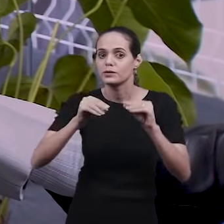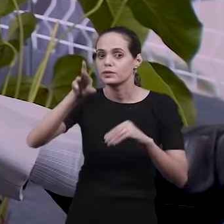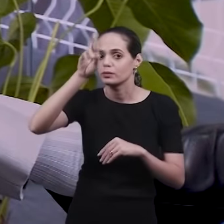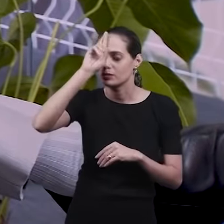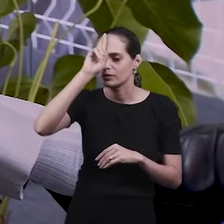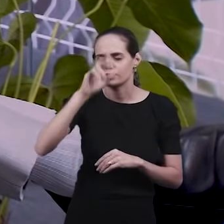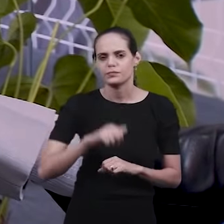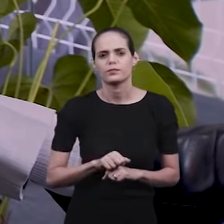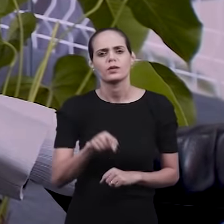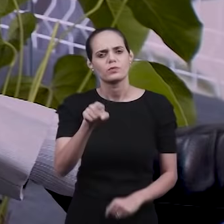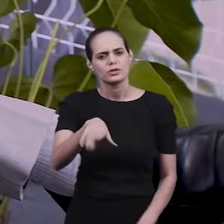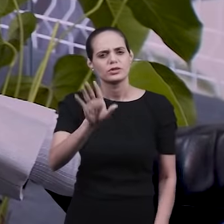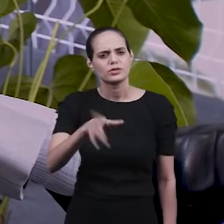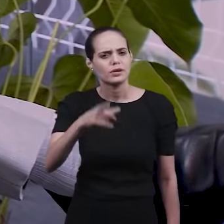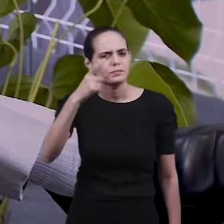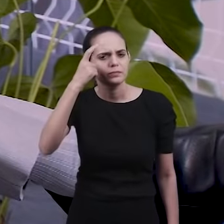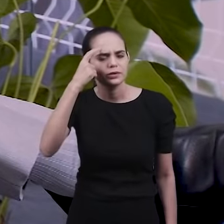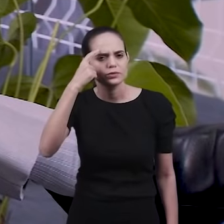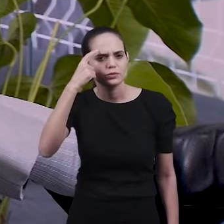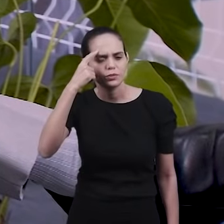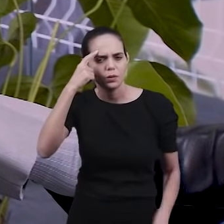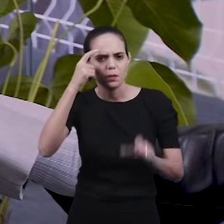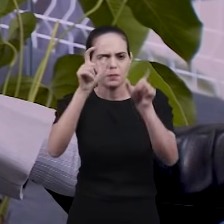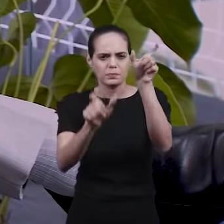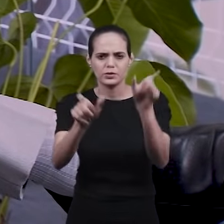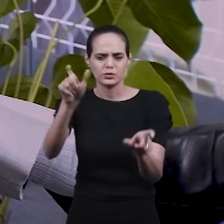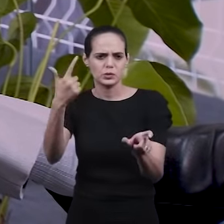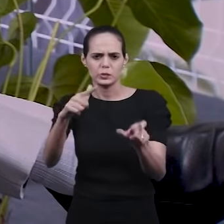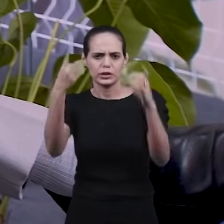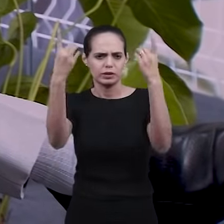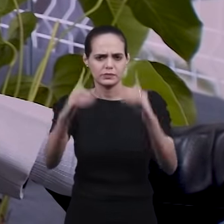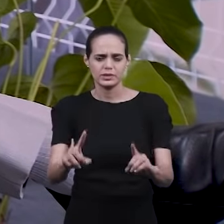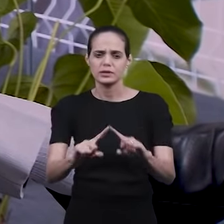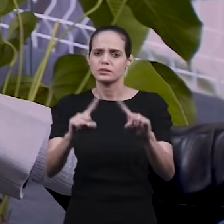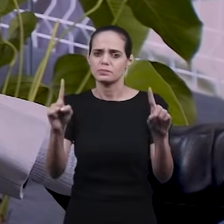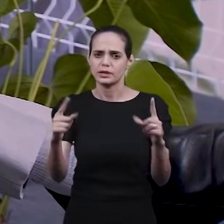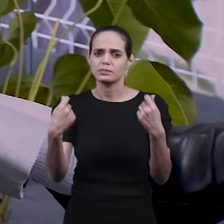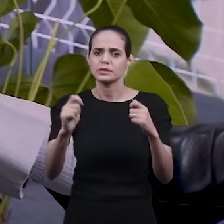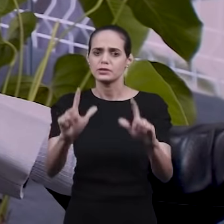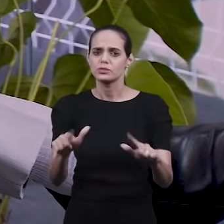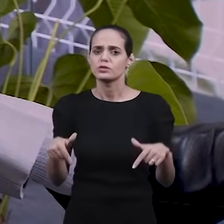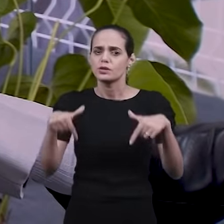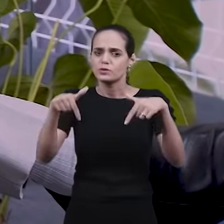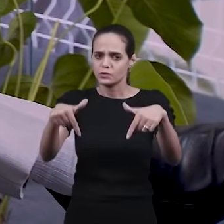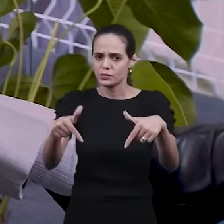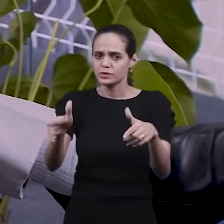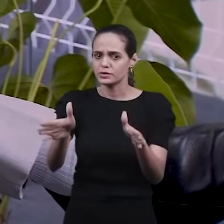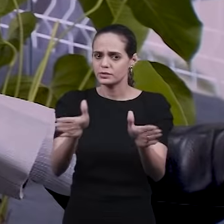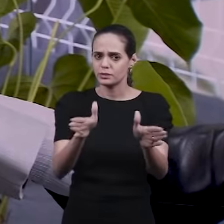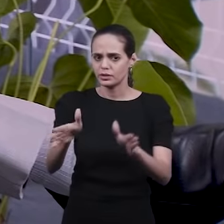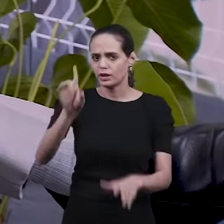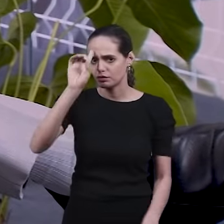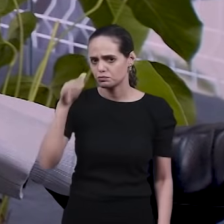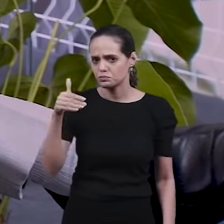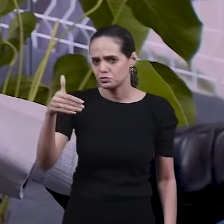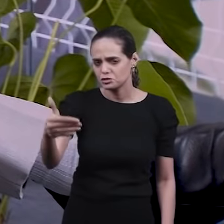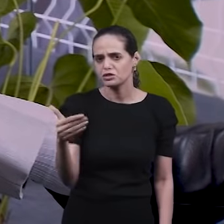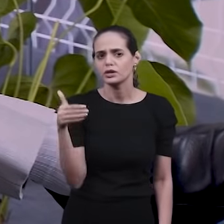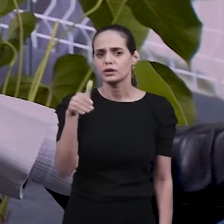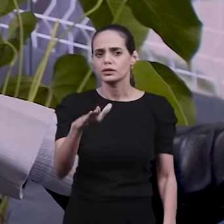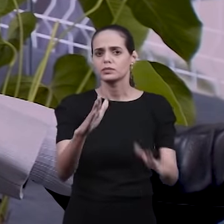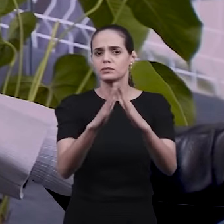qualquer deficiência, mas que também precisam de ações de acessibilidade no dia a dia, na igreja